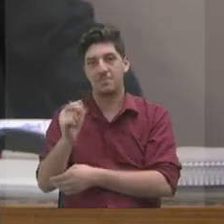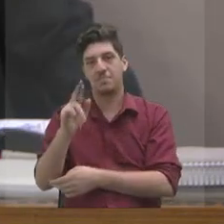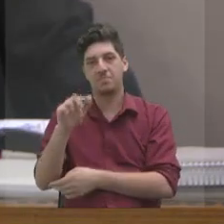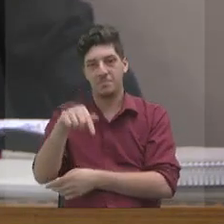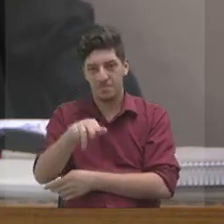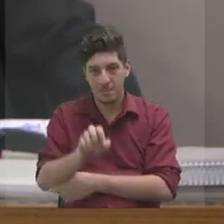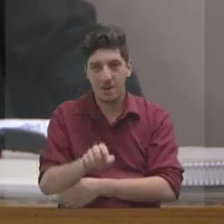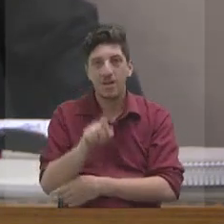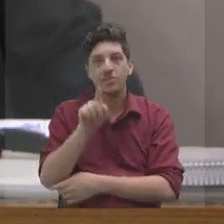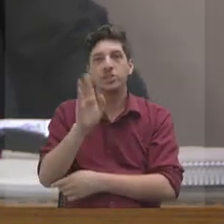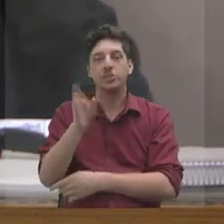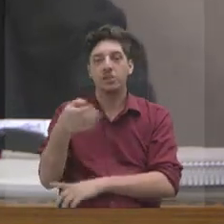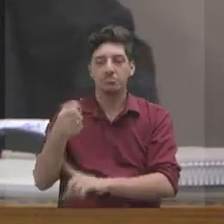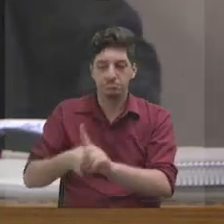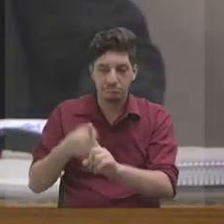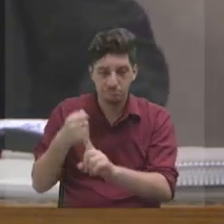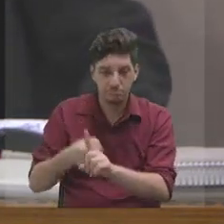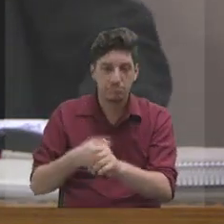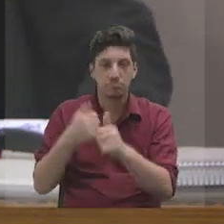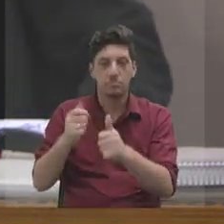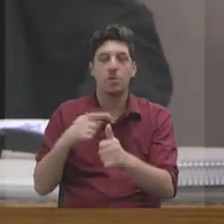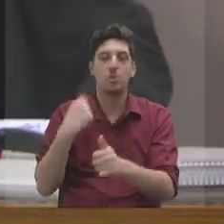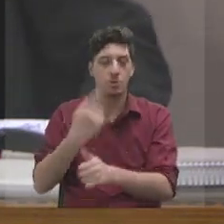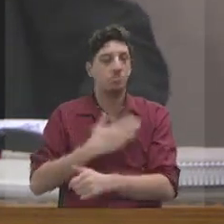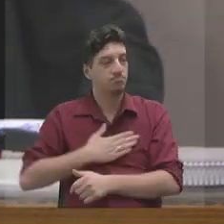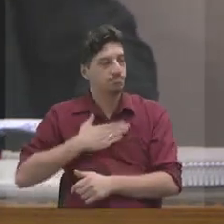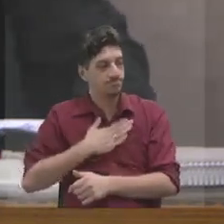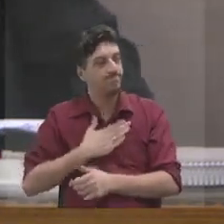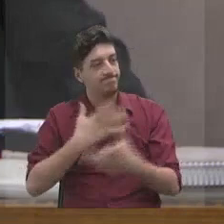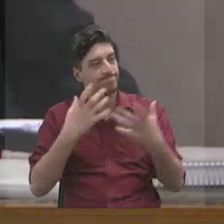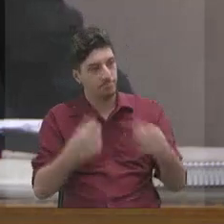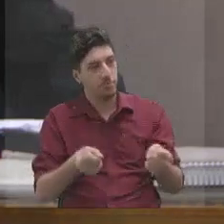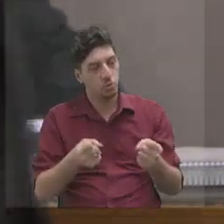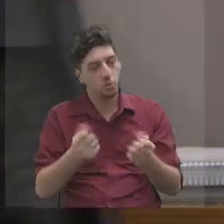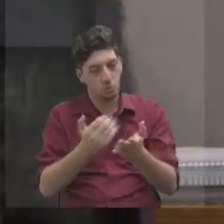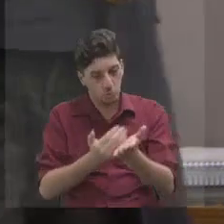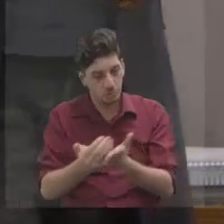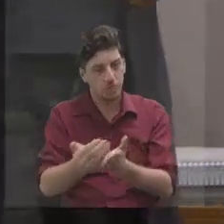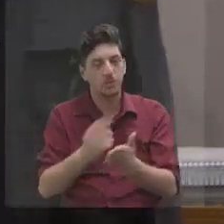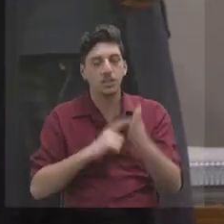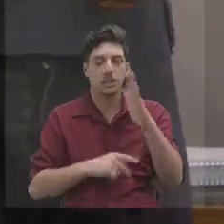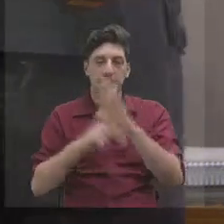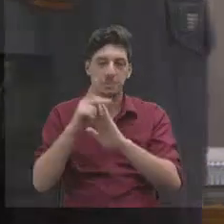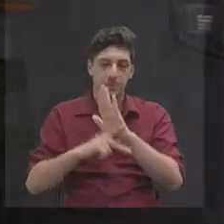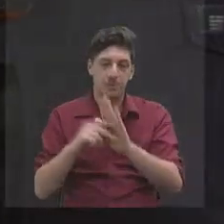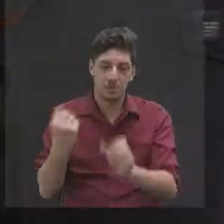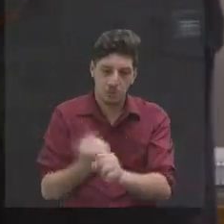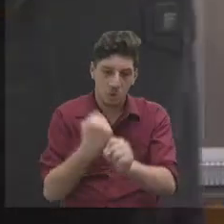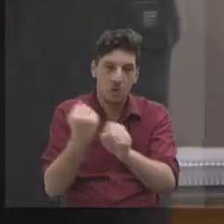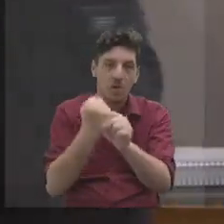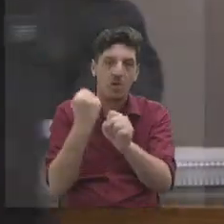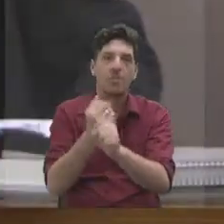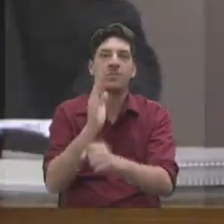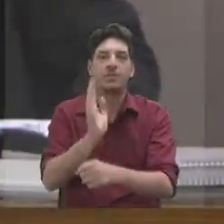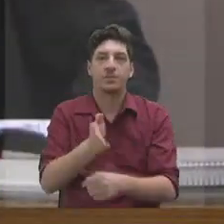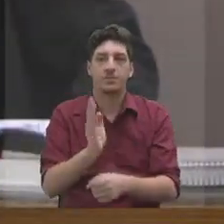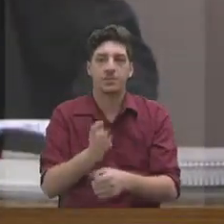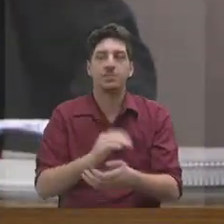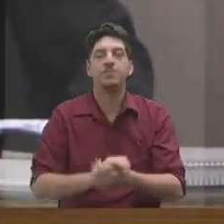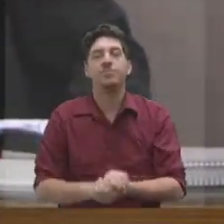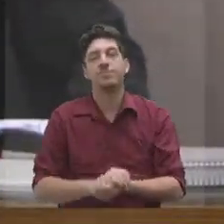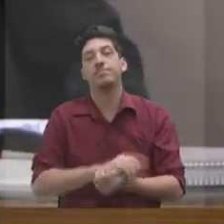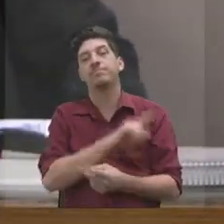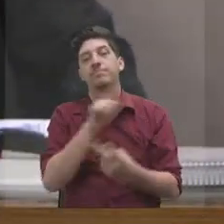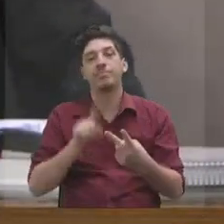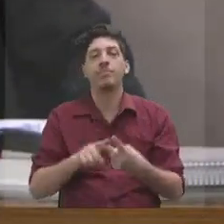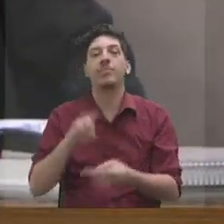a gente né com satisfação e deu Essa ordem de início agora então tem projeto né Obra em andamento né em relação a